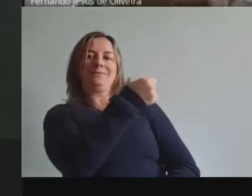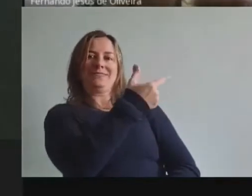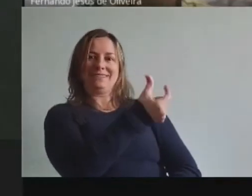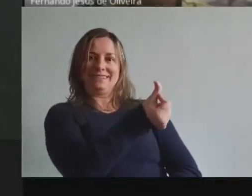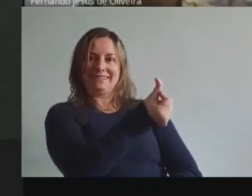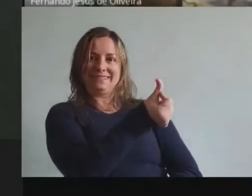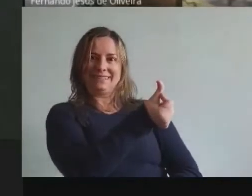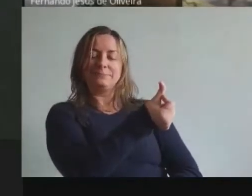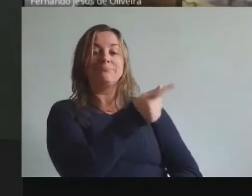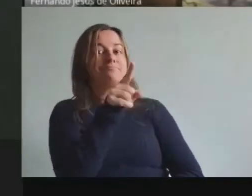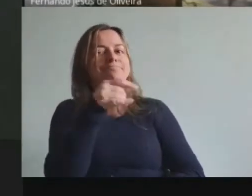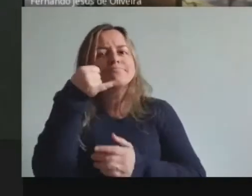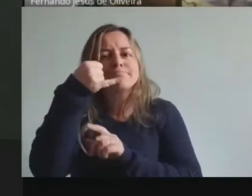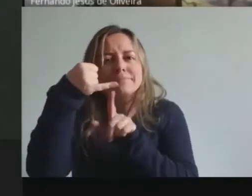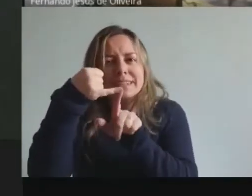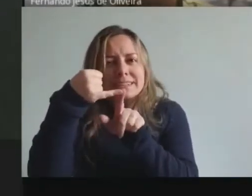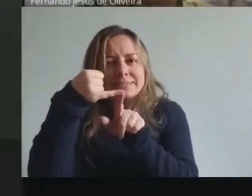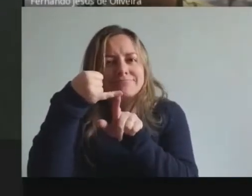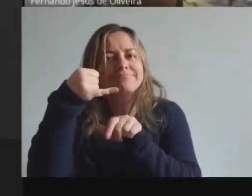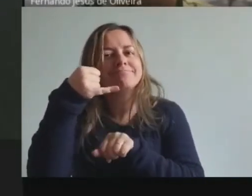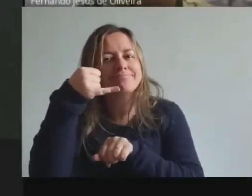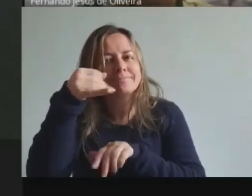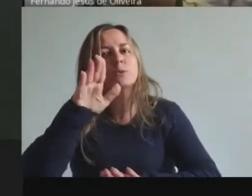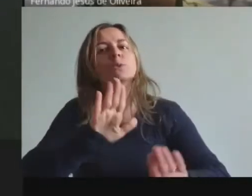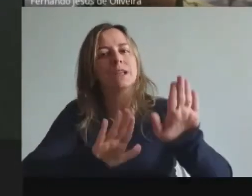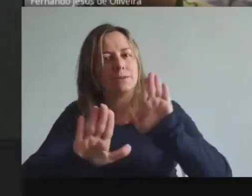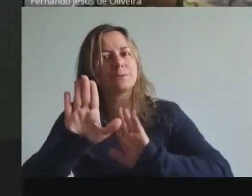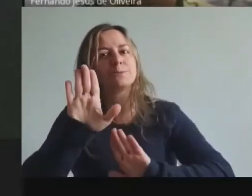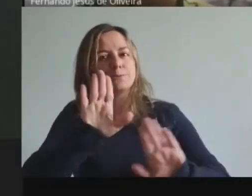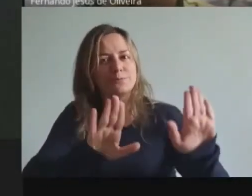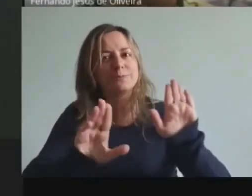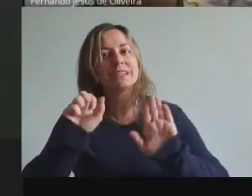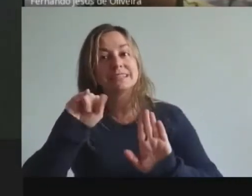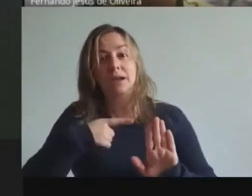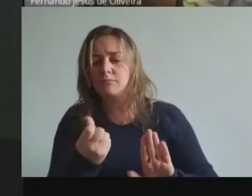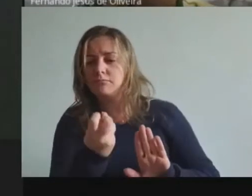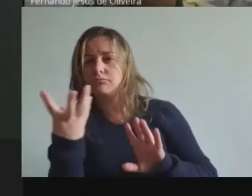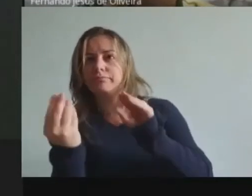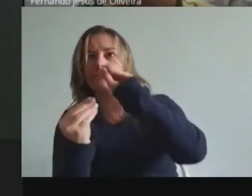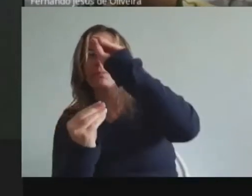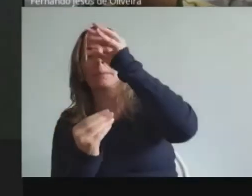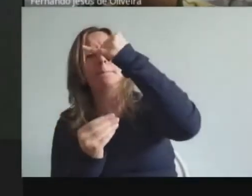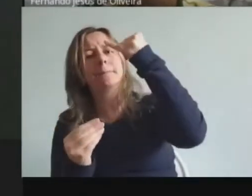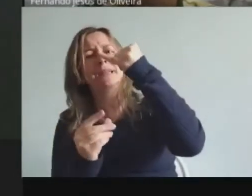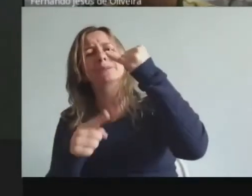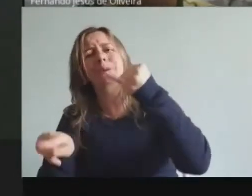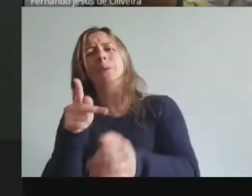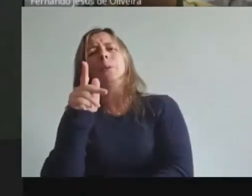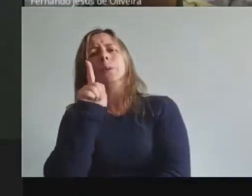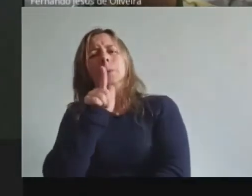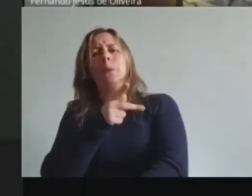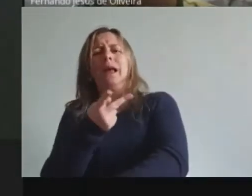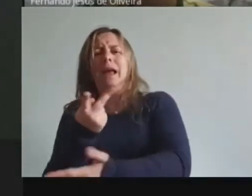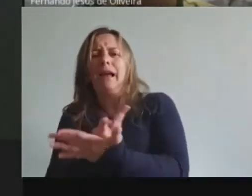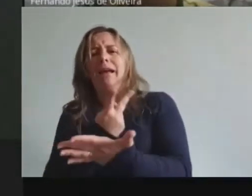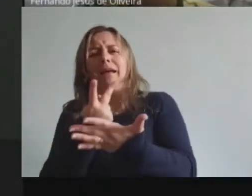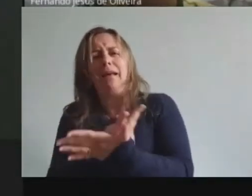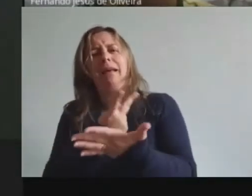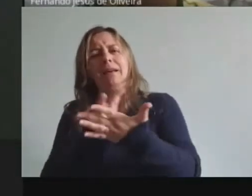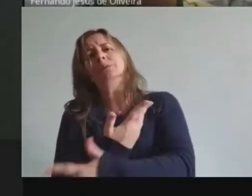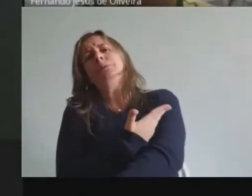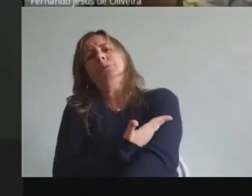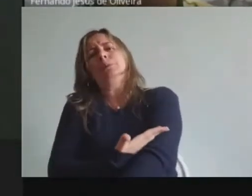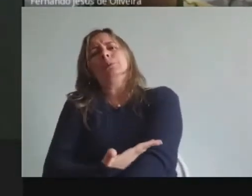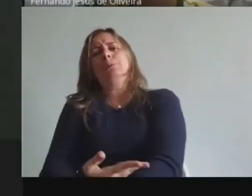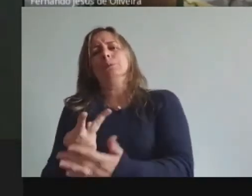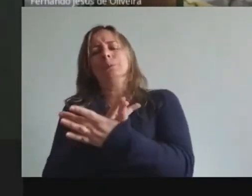for trabalhar com número negativo, potência negativa, né? Porque os erros são muito mais frequentes quando as